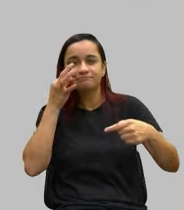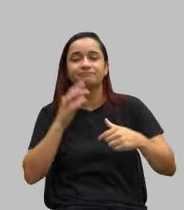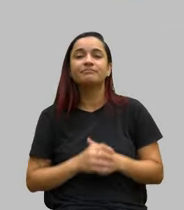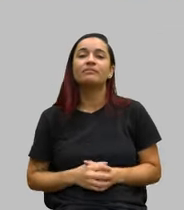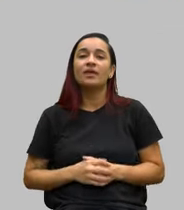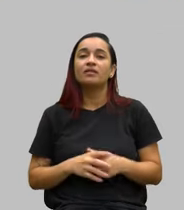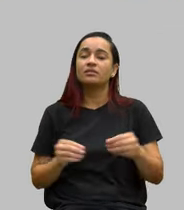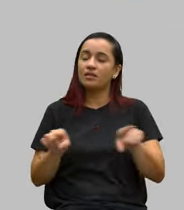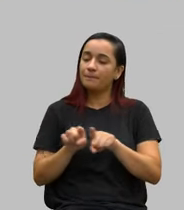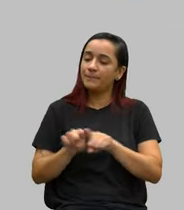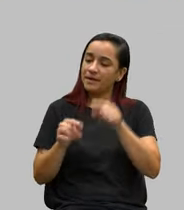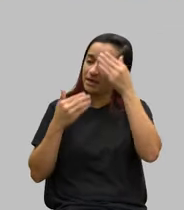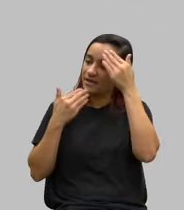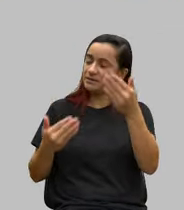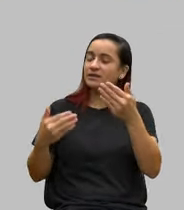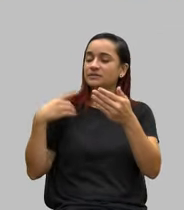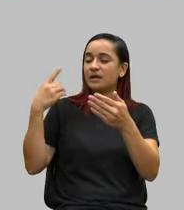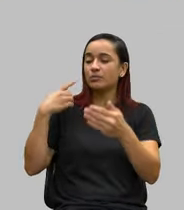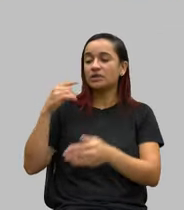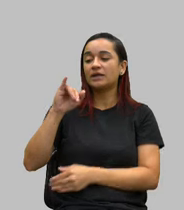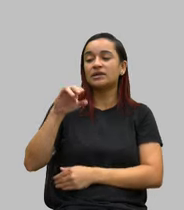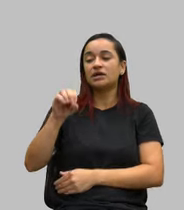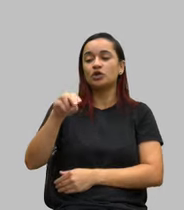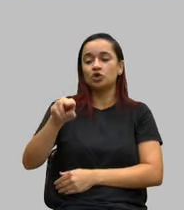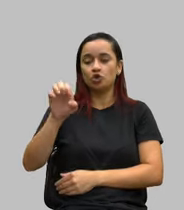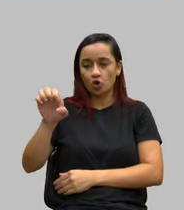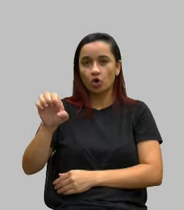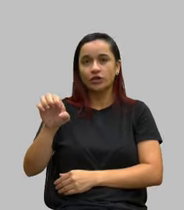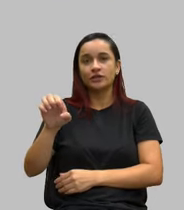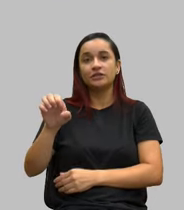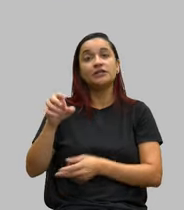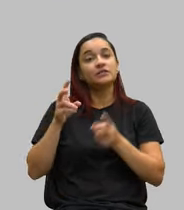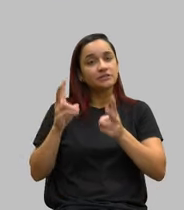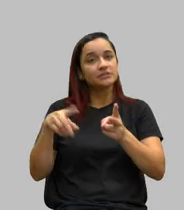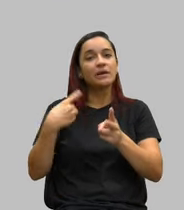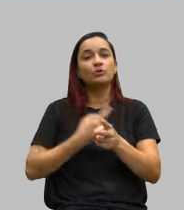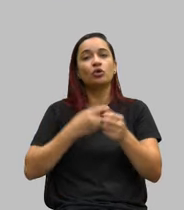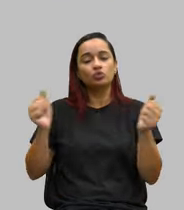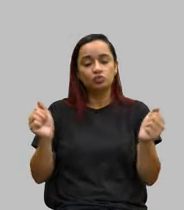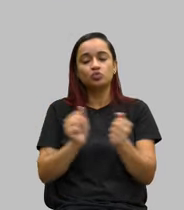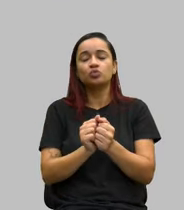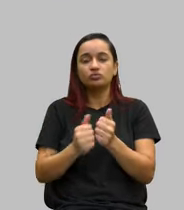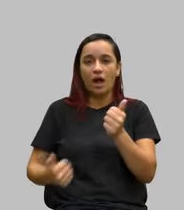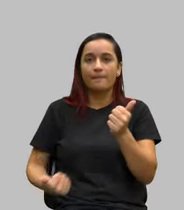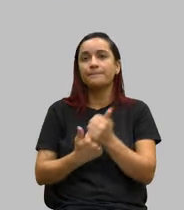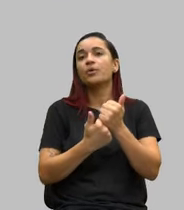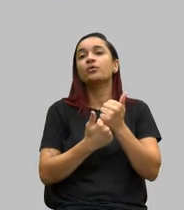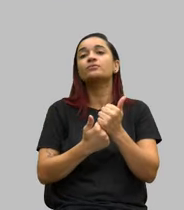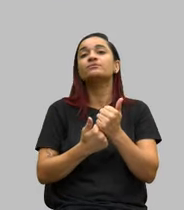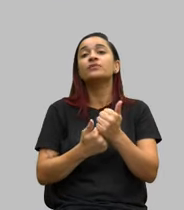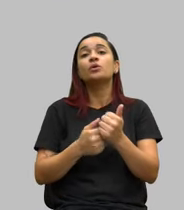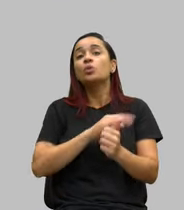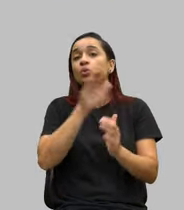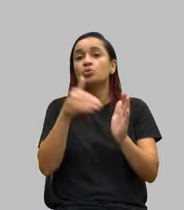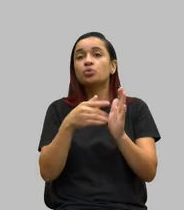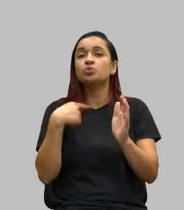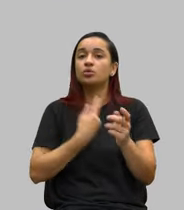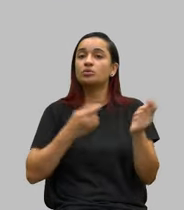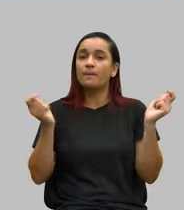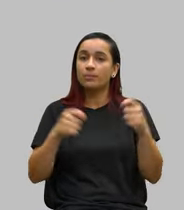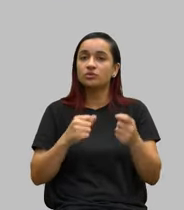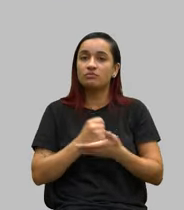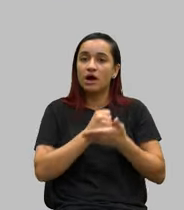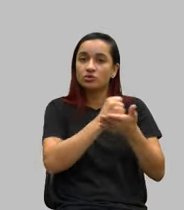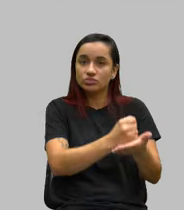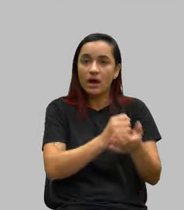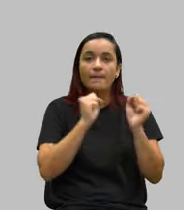colega deputada ion Pinheiro estamos aqui sempre ao dispor dos nossos pares e o que a gente puder contribuir Ioni Pode contar